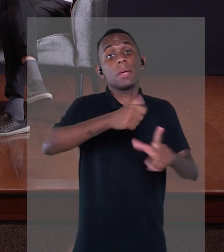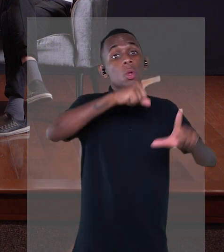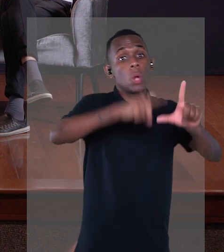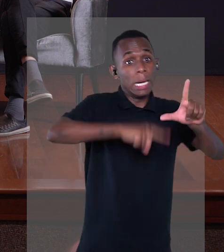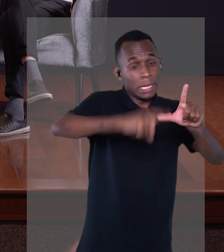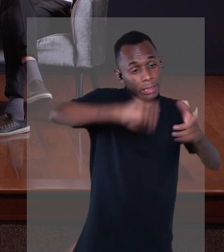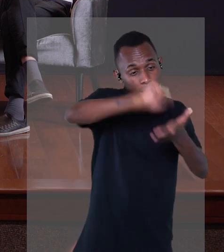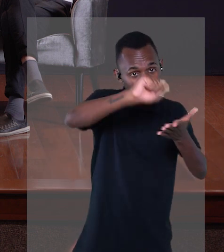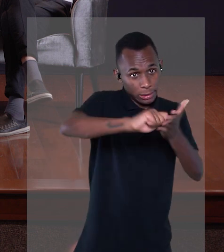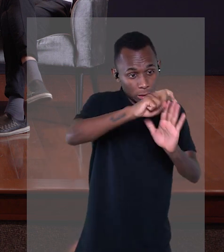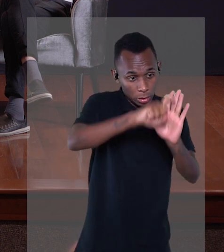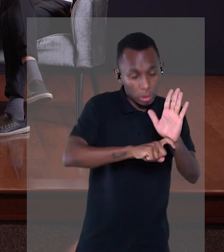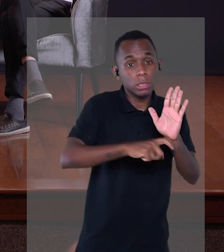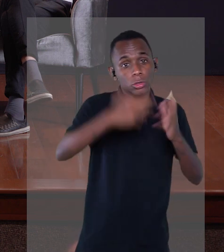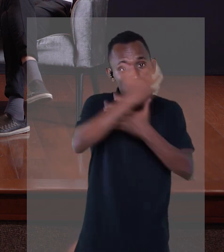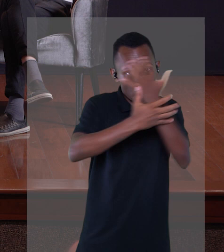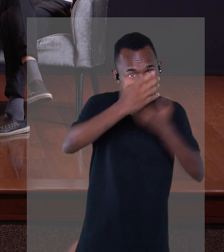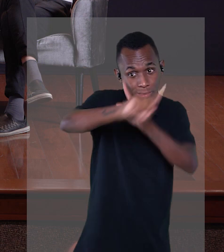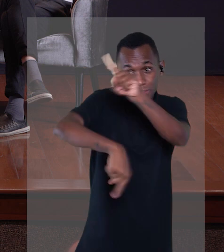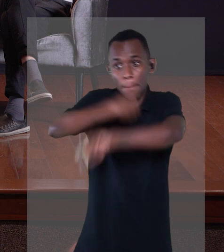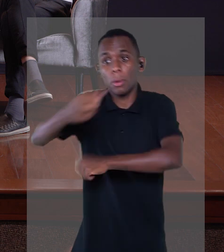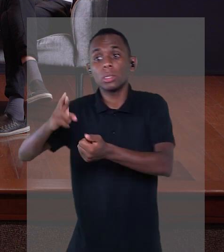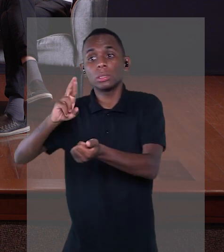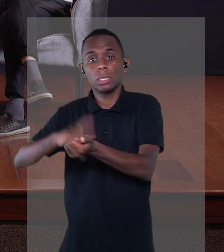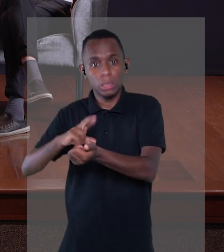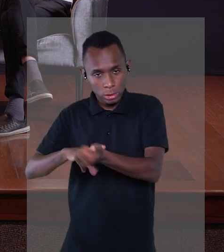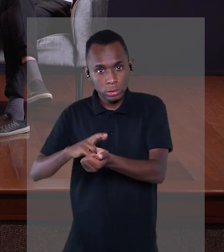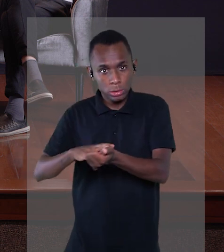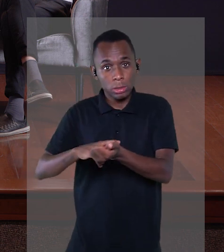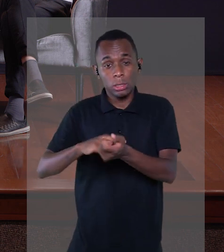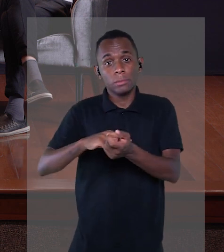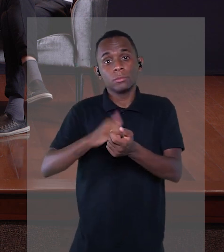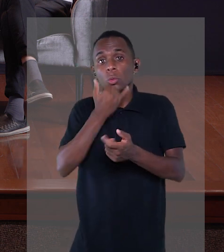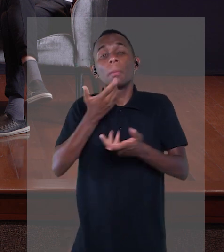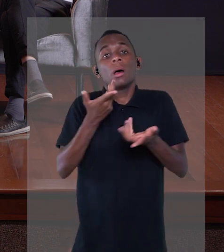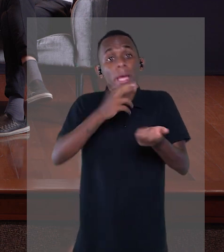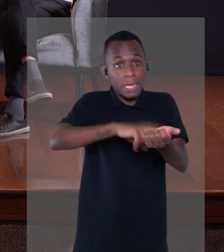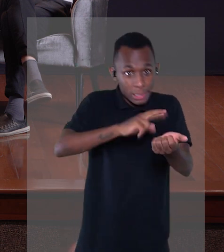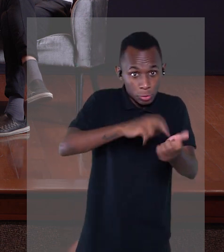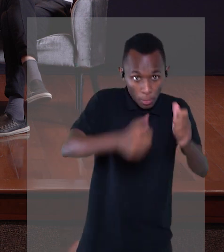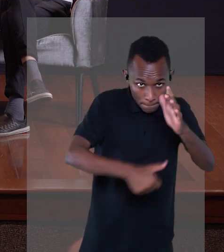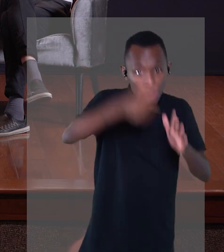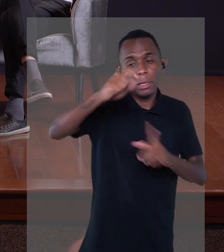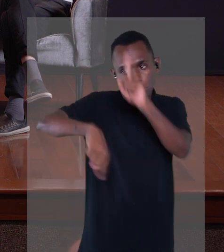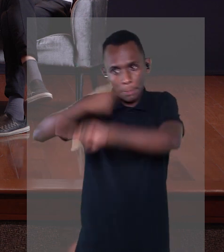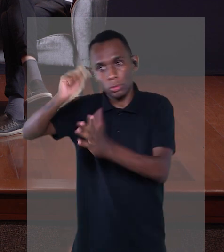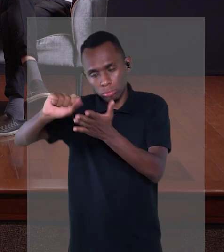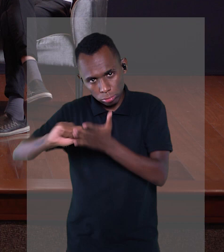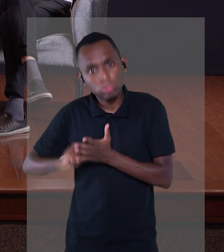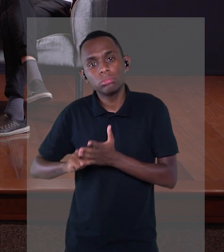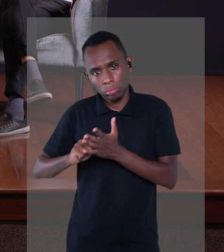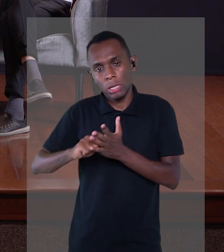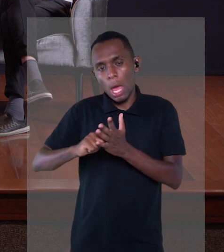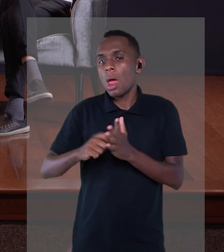Eu acho muito mais divertido trabalhar com uma melodia já pronta, com a restrição de